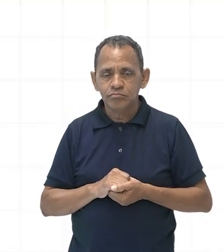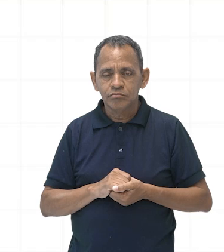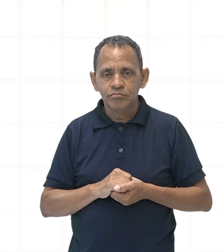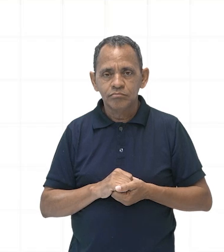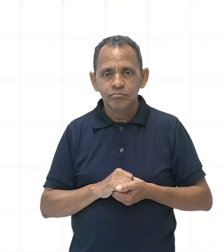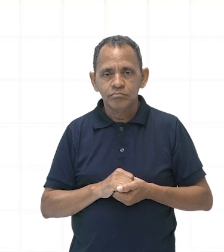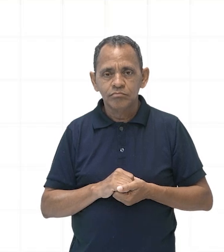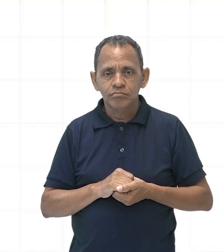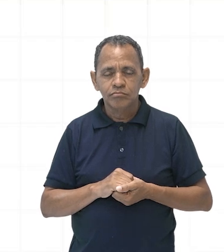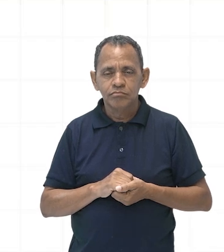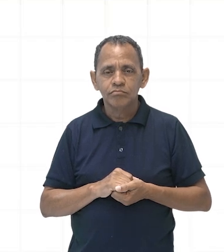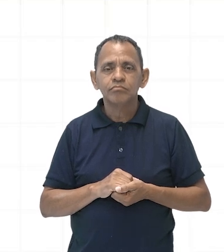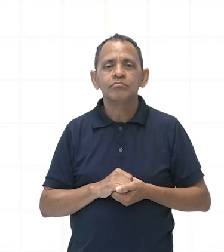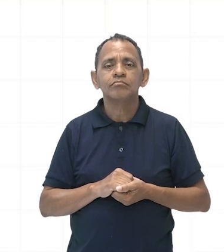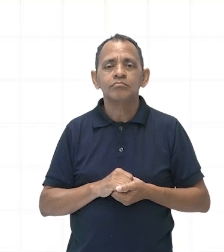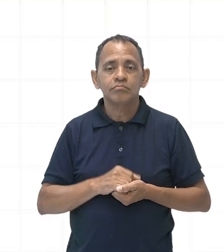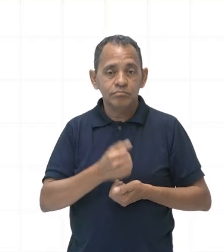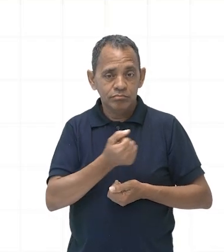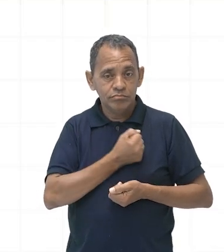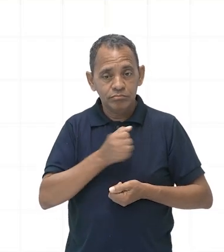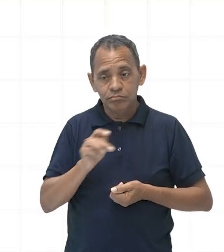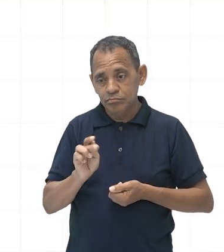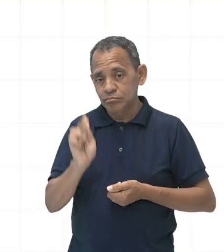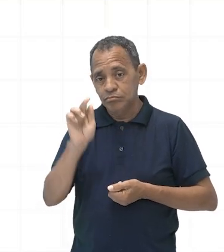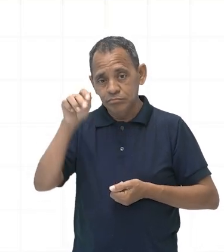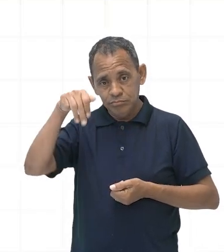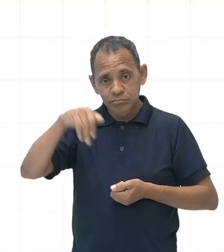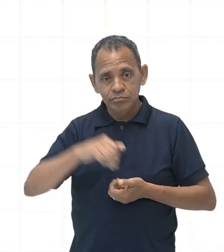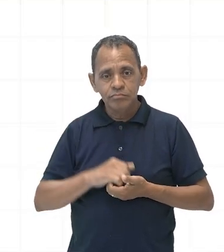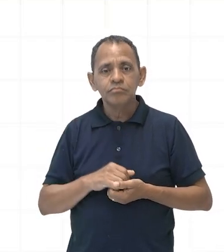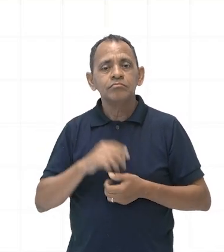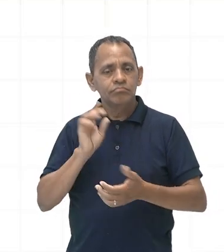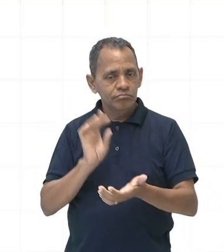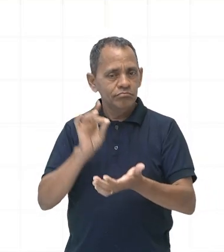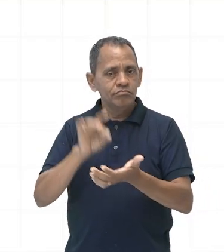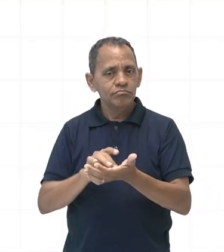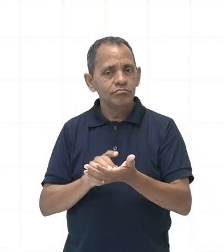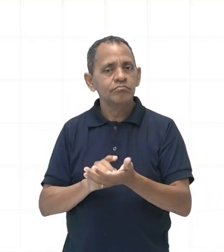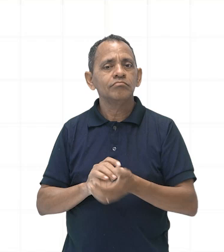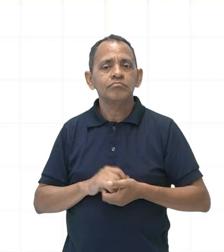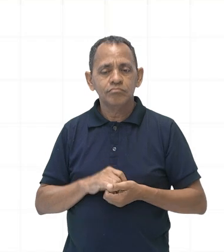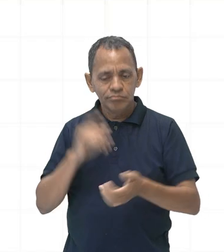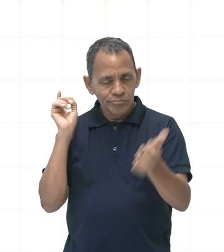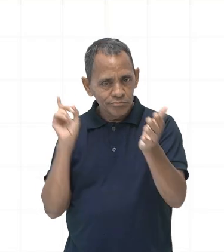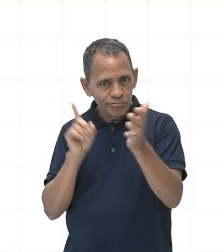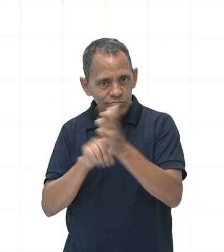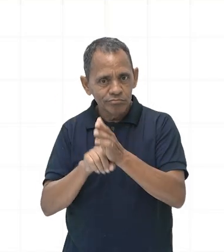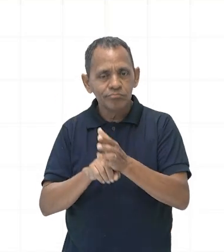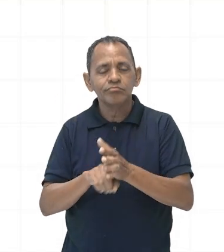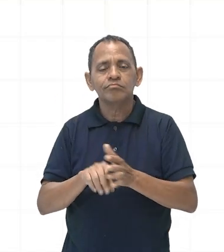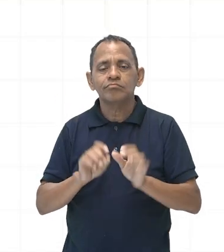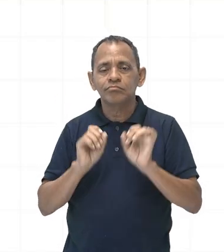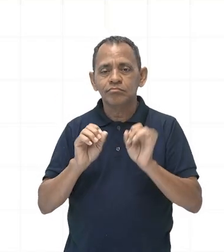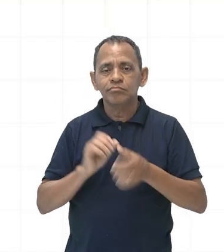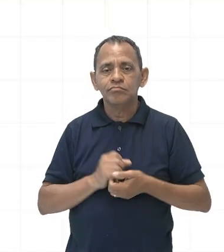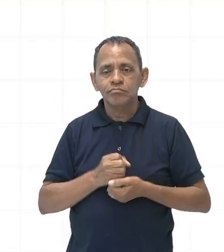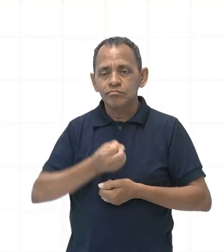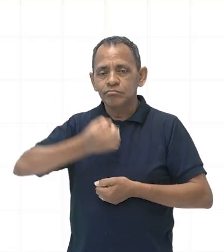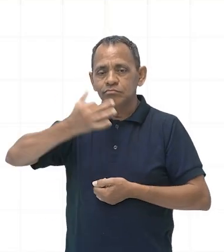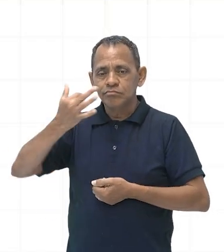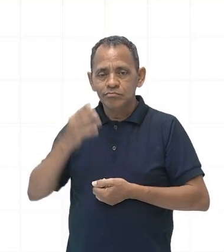esse número é exatamente a pergunta que a questão faz. Olha só, quantos quilômetros ele